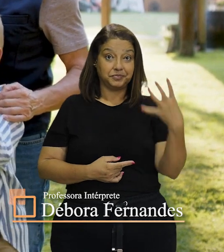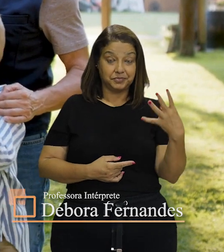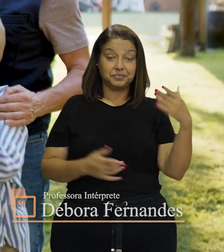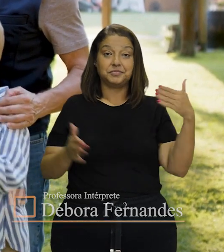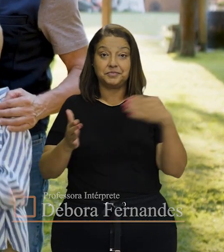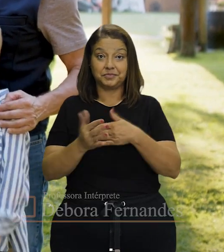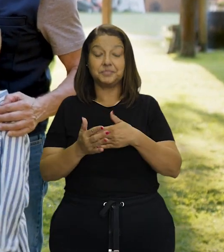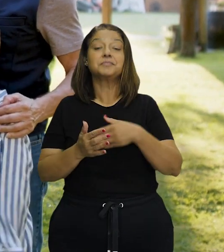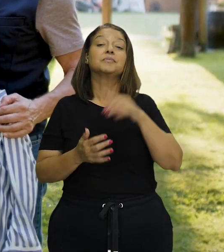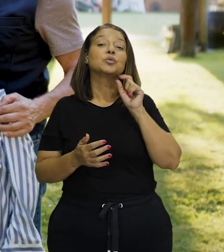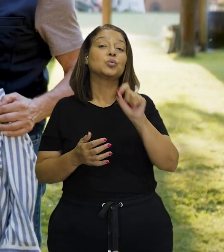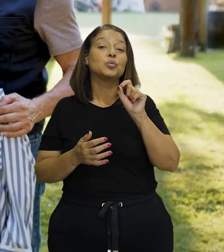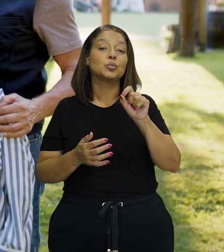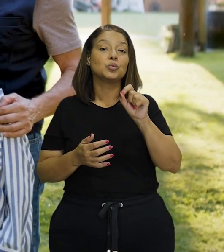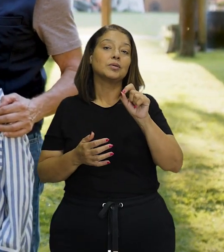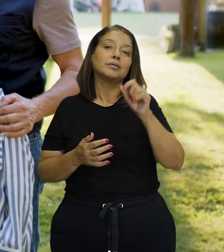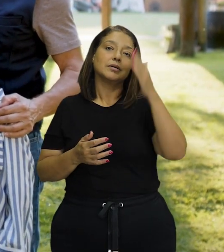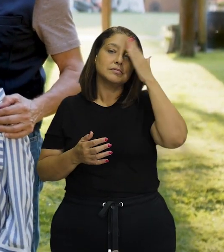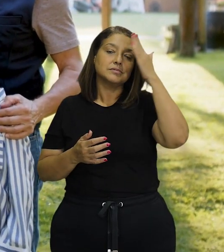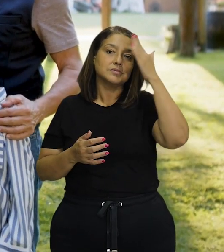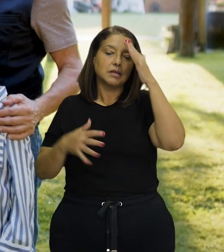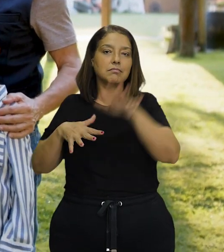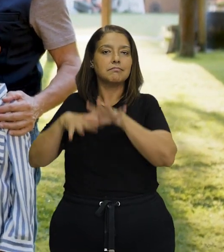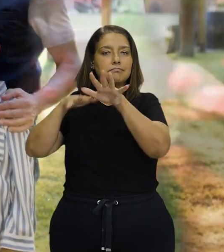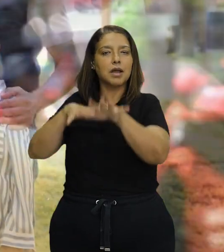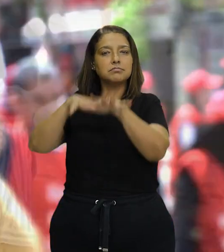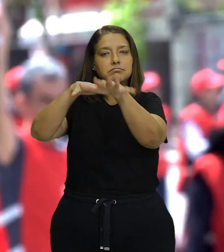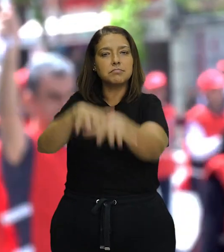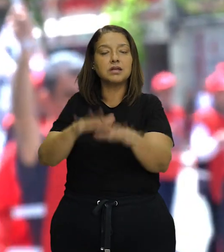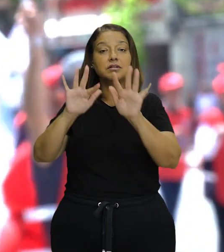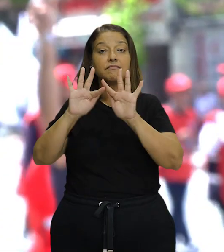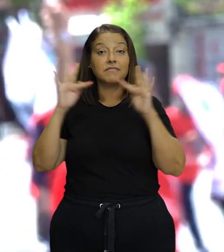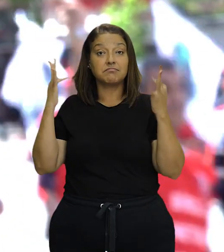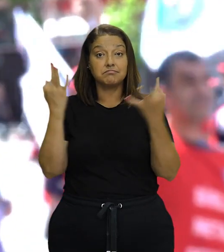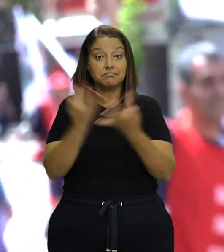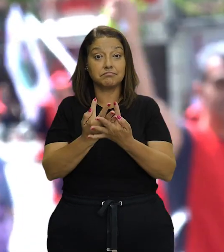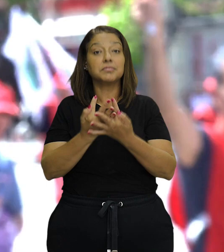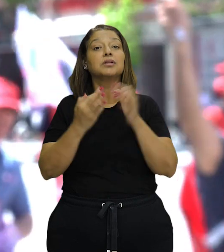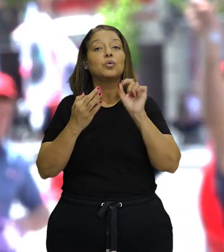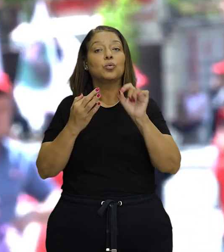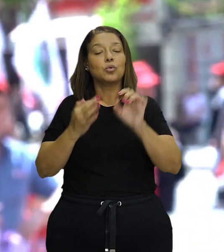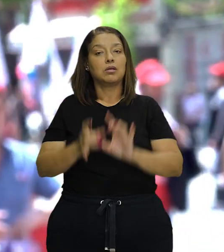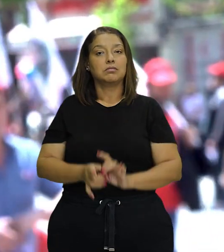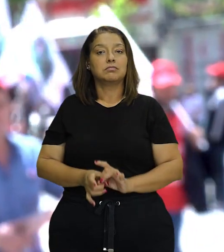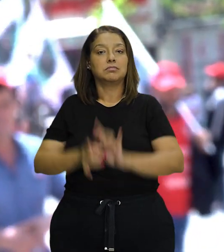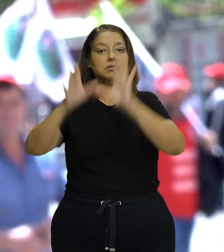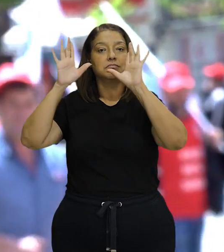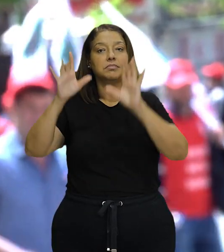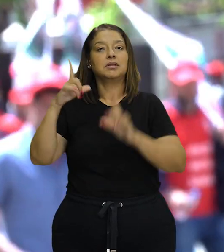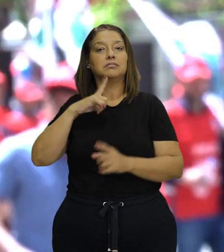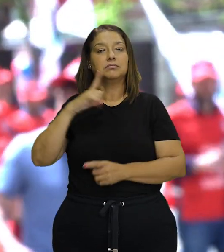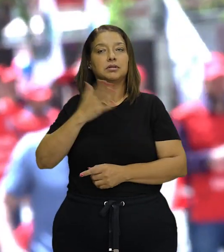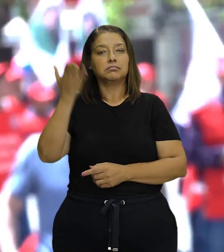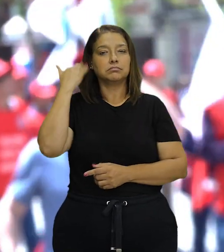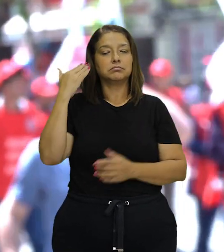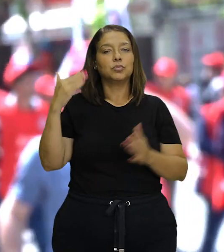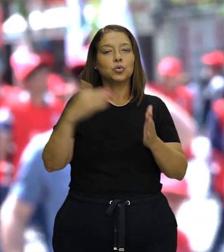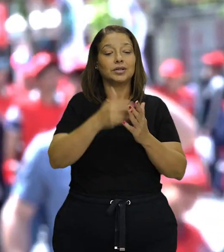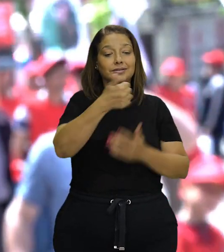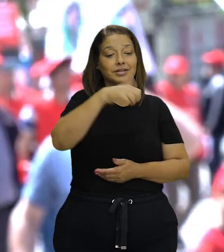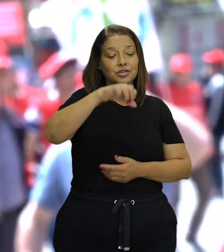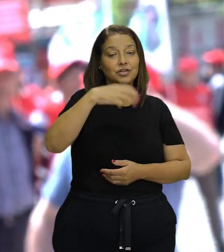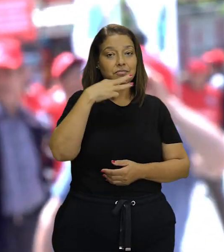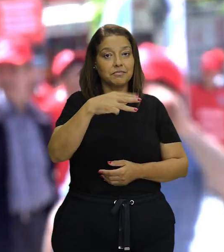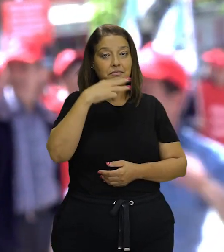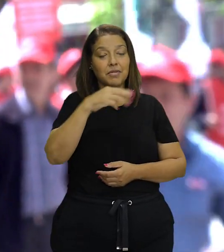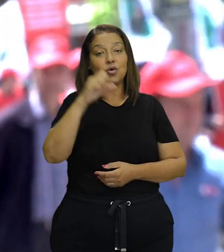1964, destaca-se a Marcha da Família com Deus pela Liberdade, ocorrida entre 19 de